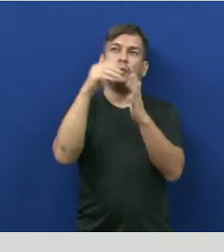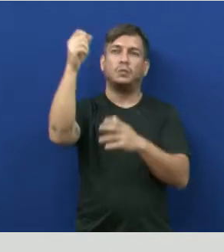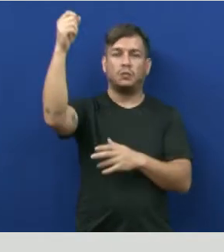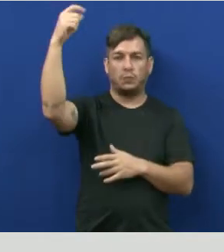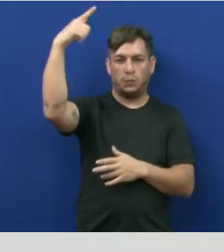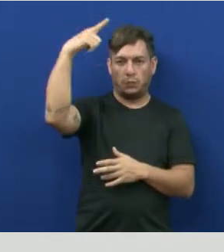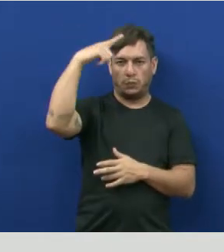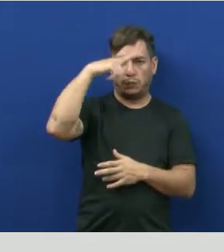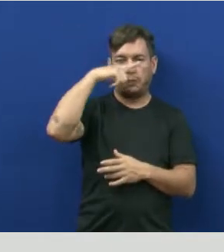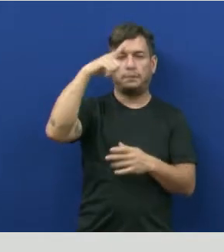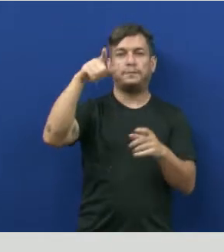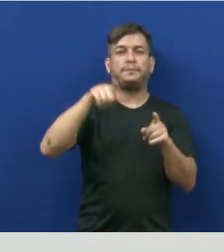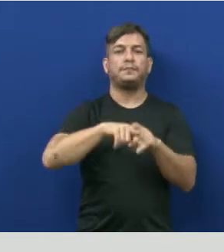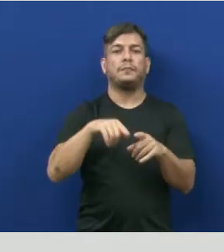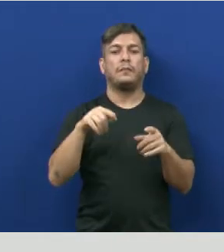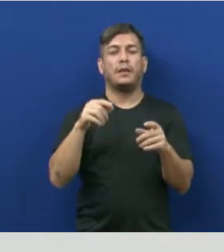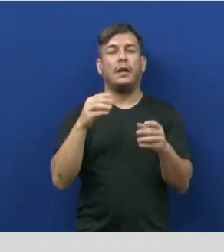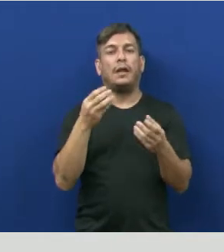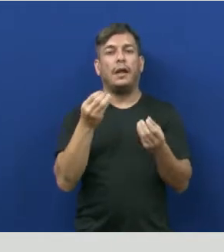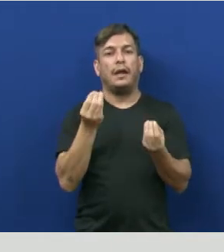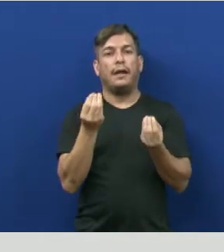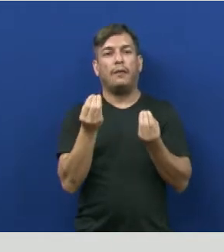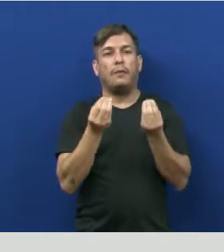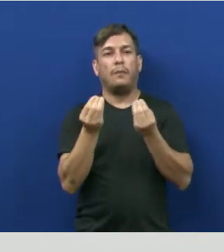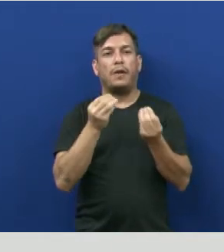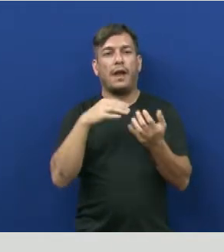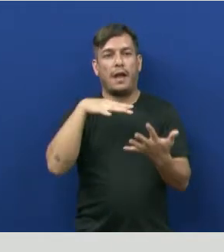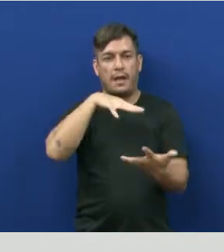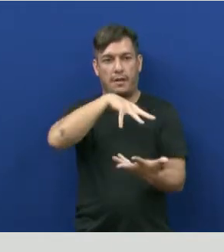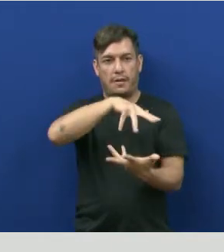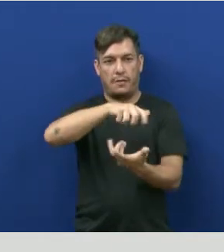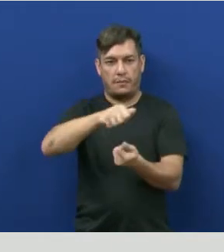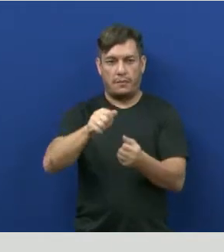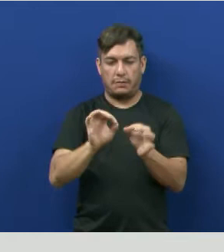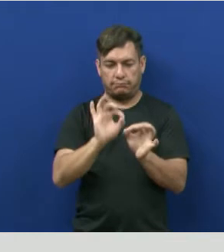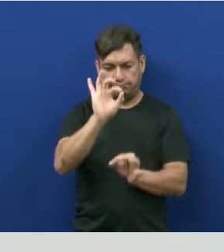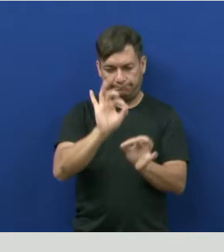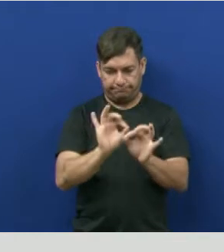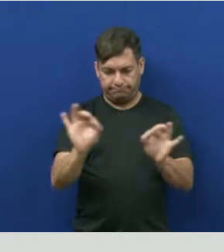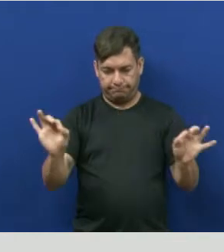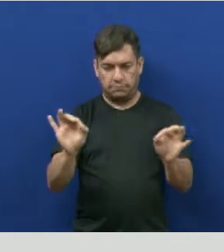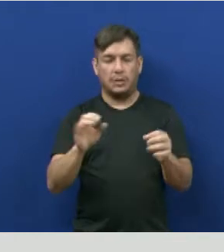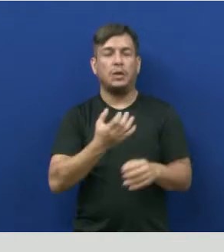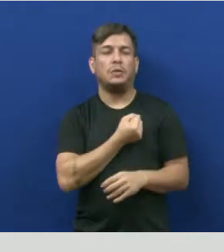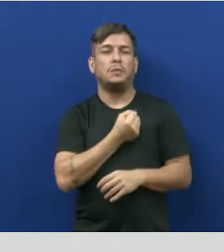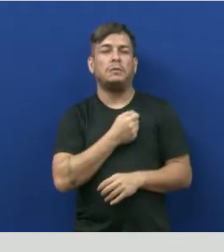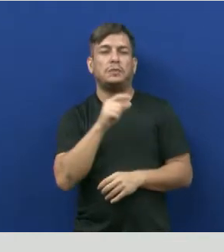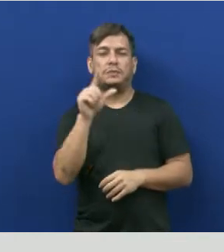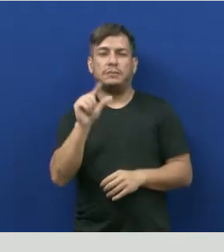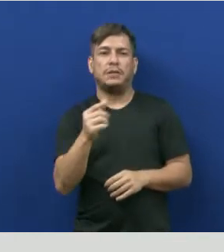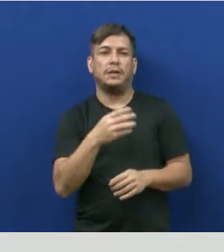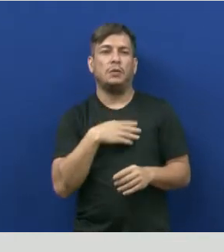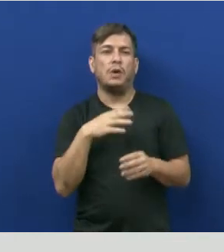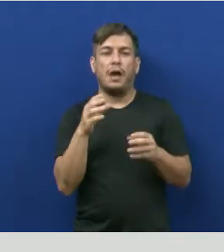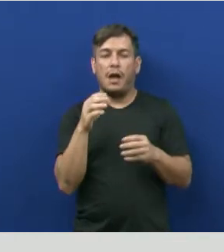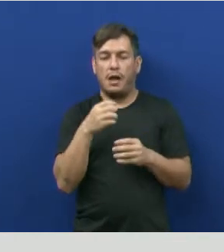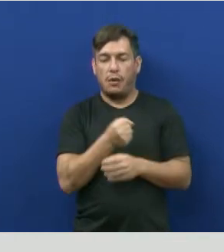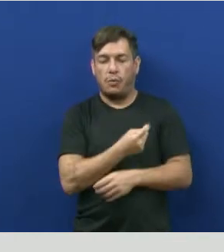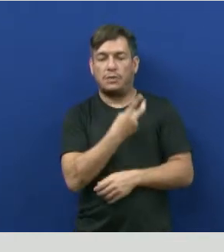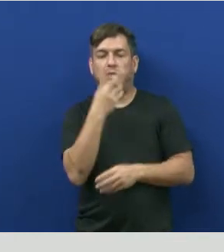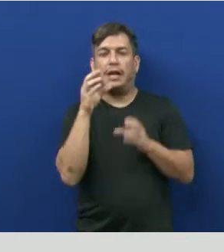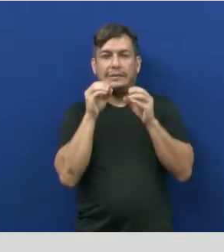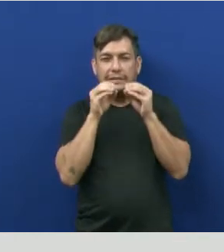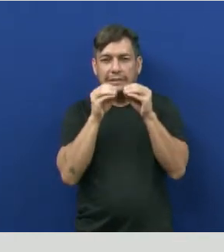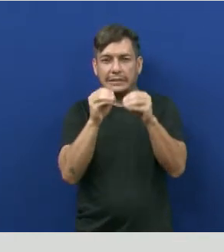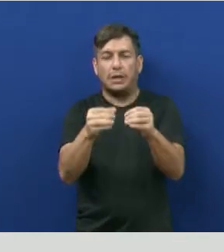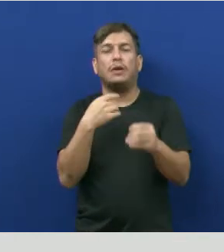a circunferência da Terra. Ou então números muito pequenos, o tamanho de uma bactéria. Muitas vezes um biólogo